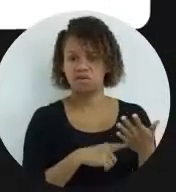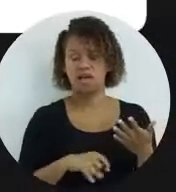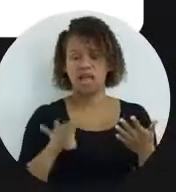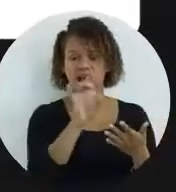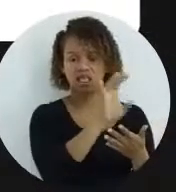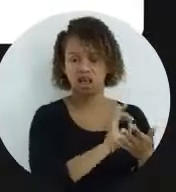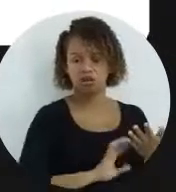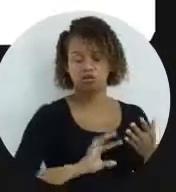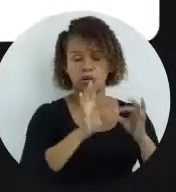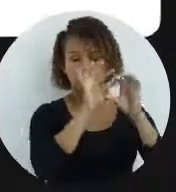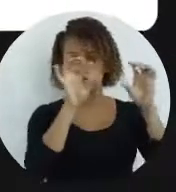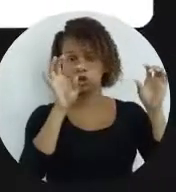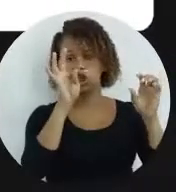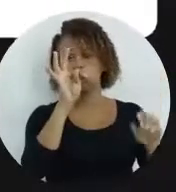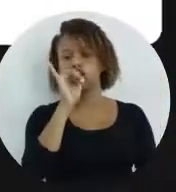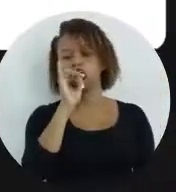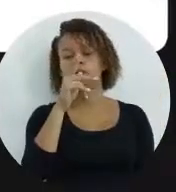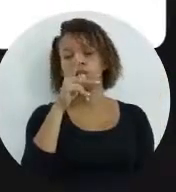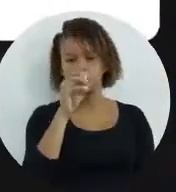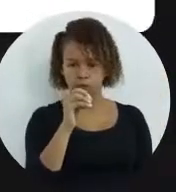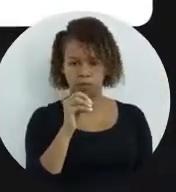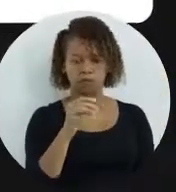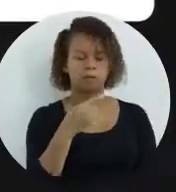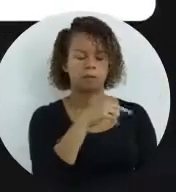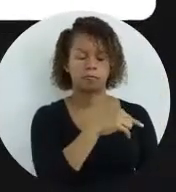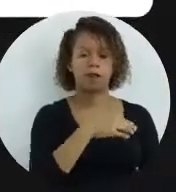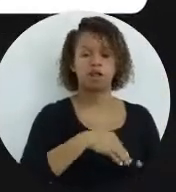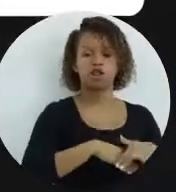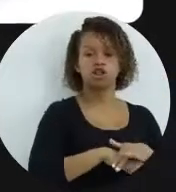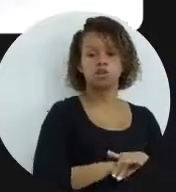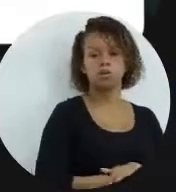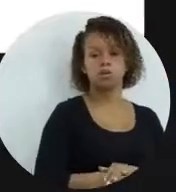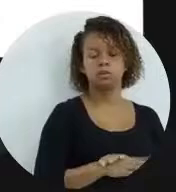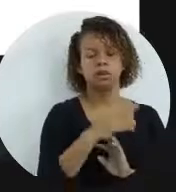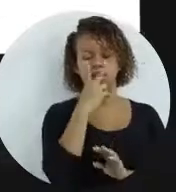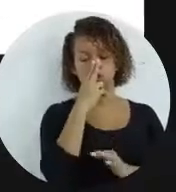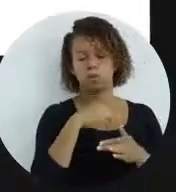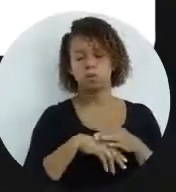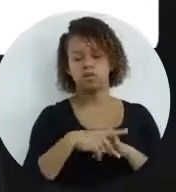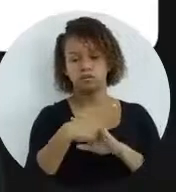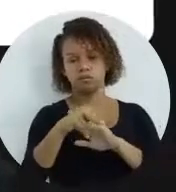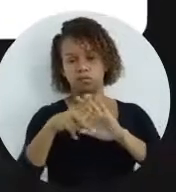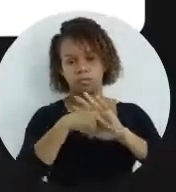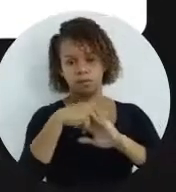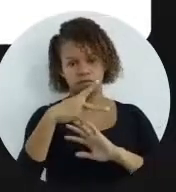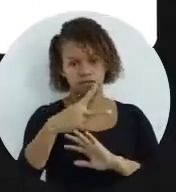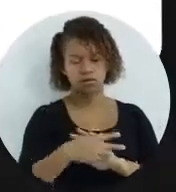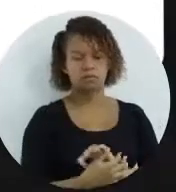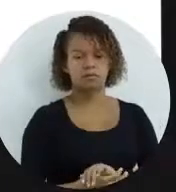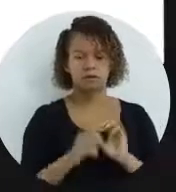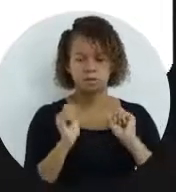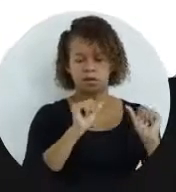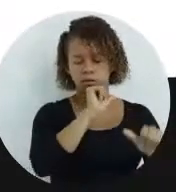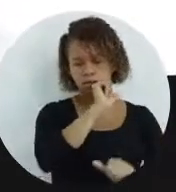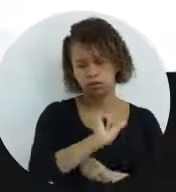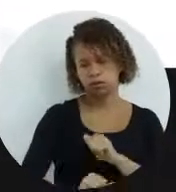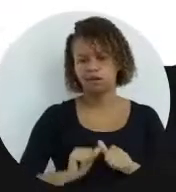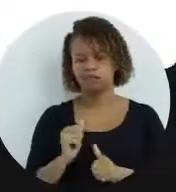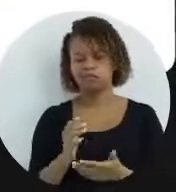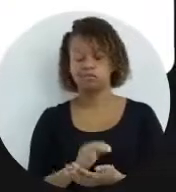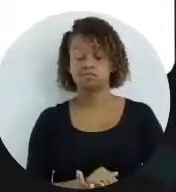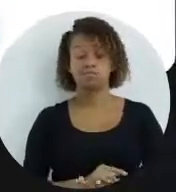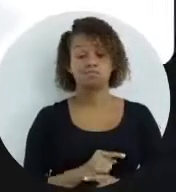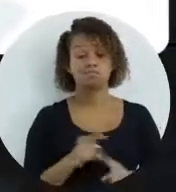cada variável ela tem um tipo. Em JavaScript, ele esconde esse tipo de você. Você pode mudar de qualquer